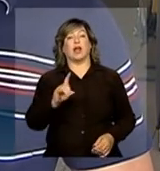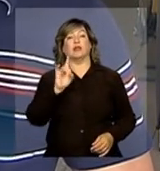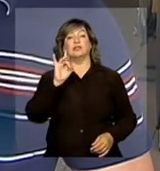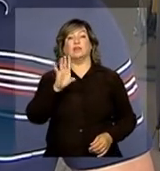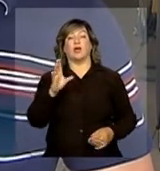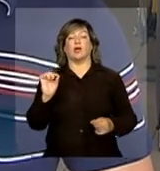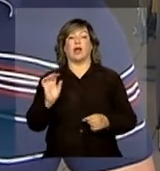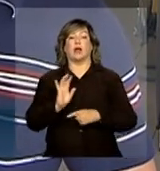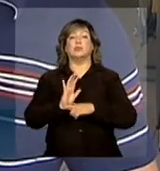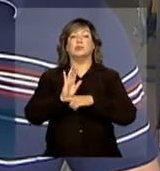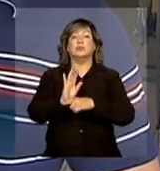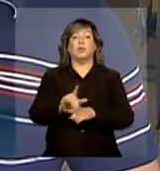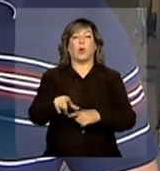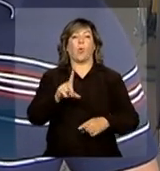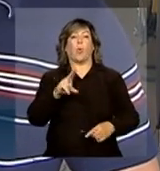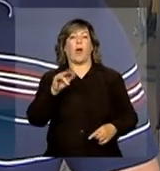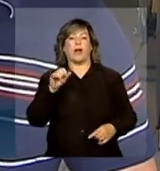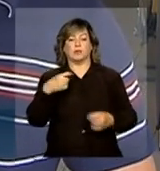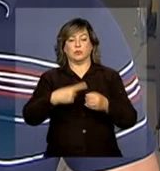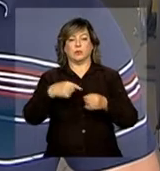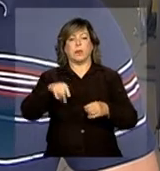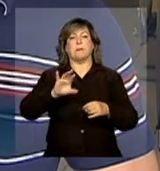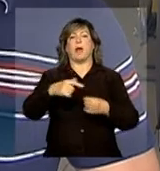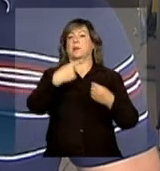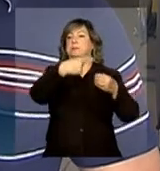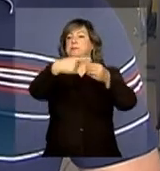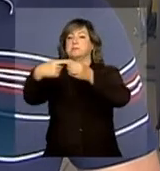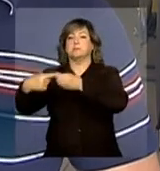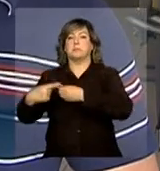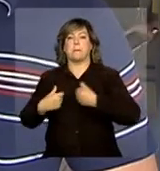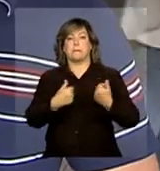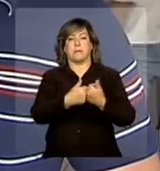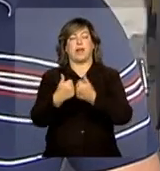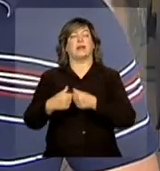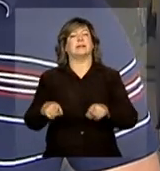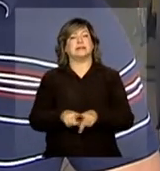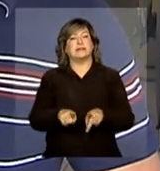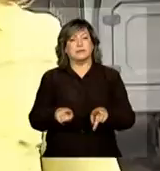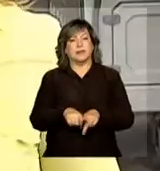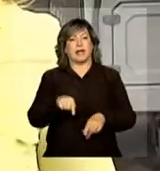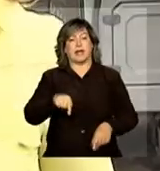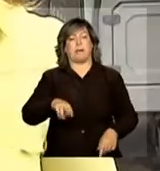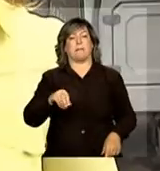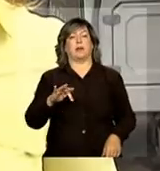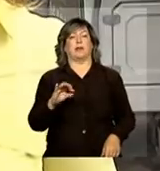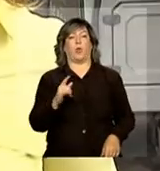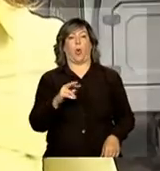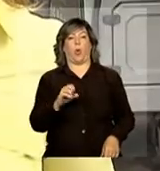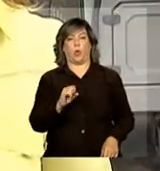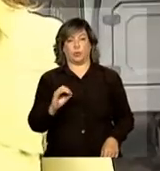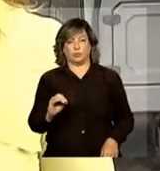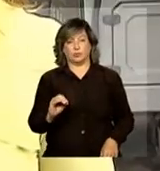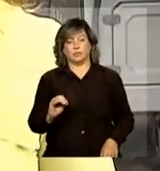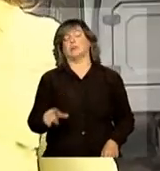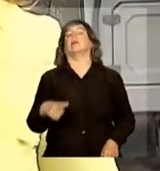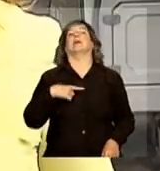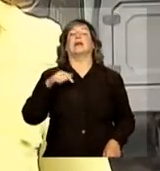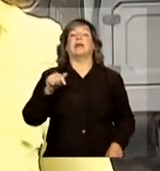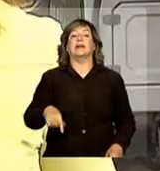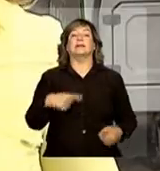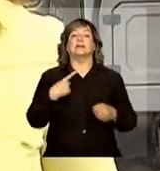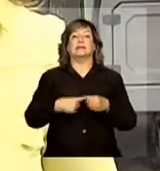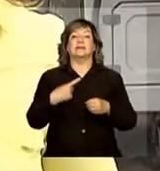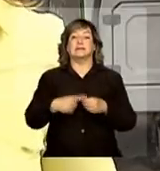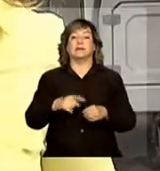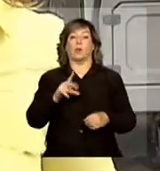não só ajudando o Lucas Rio Verde, mas as outras regiões que fazem parte aqui no interior do estado de Mato Grosso. O desenvolvimento de Lucas do Rio